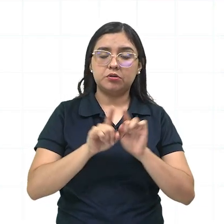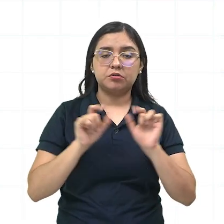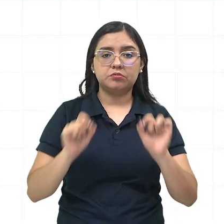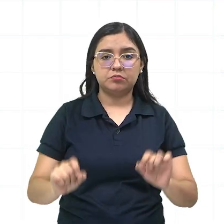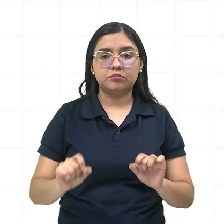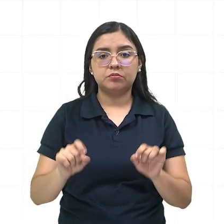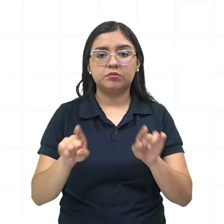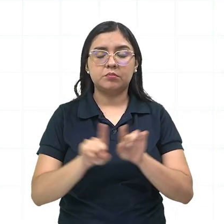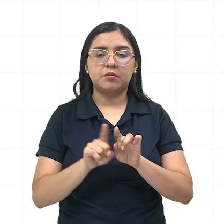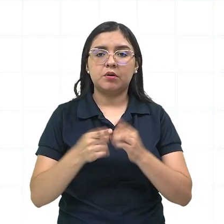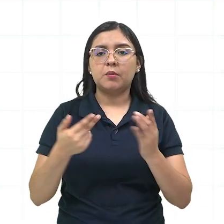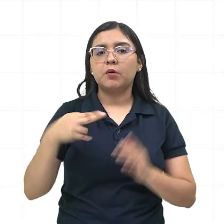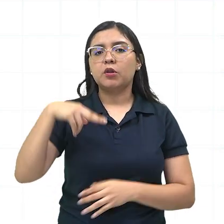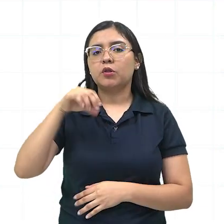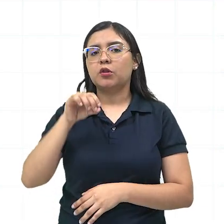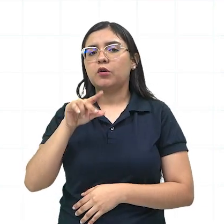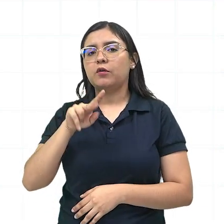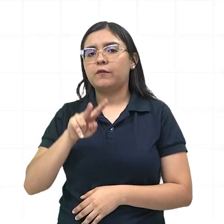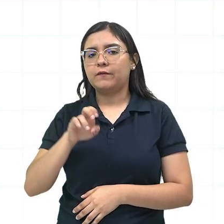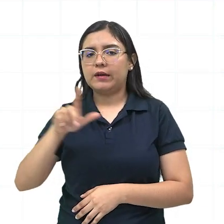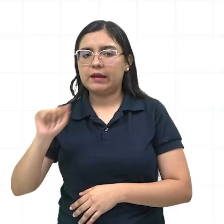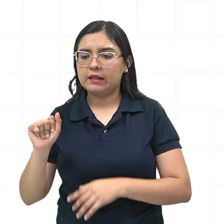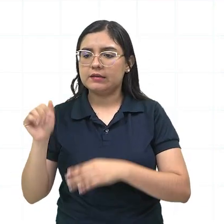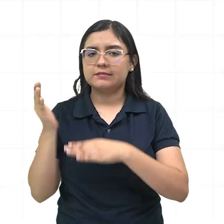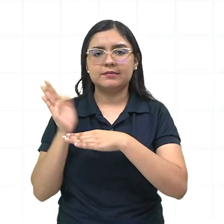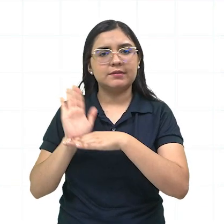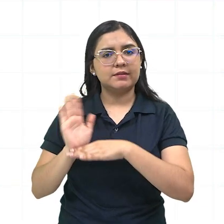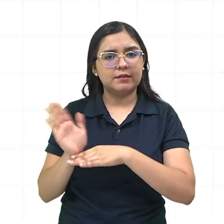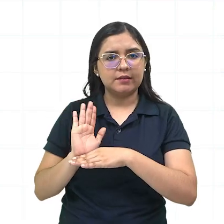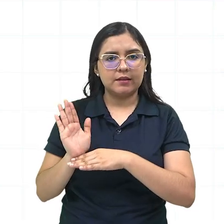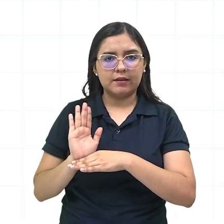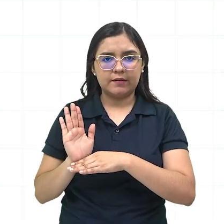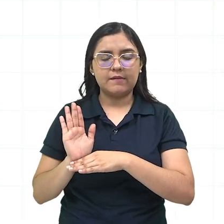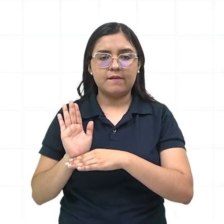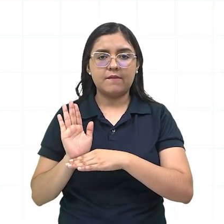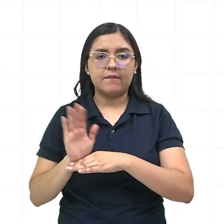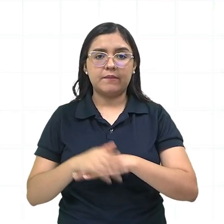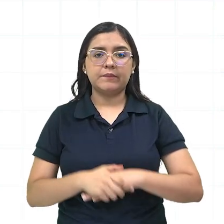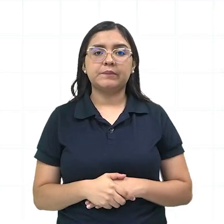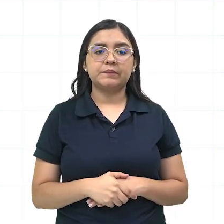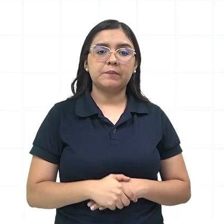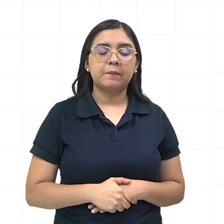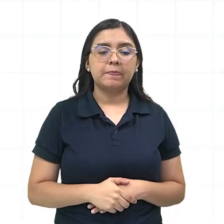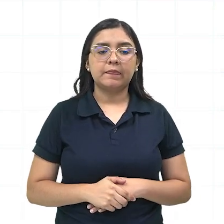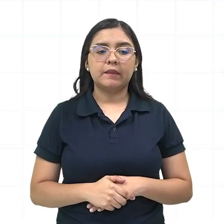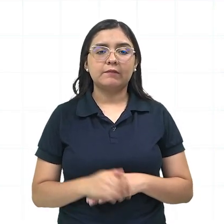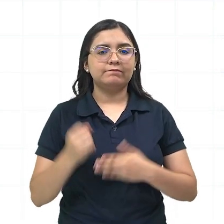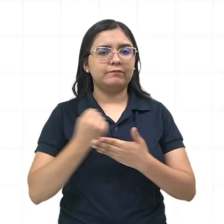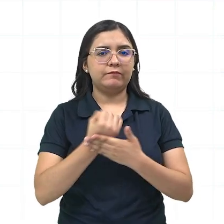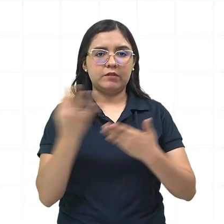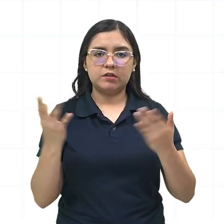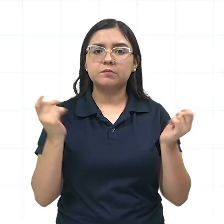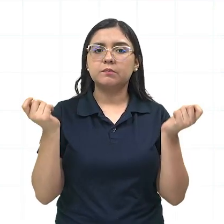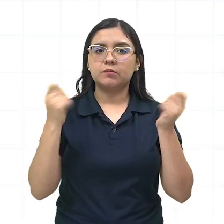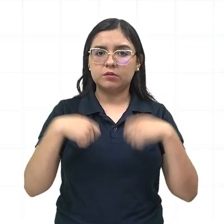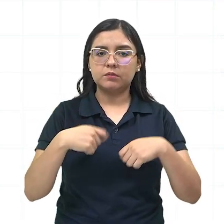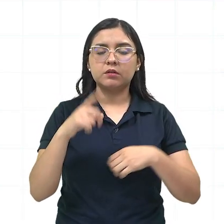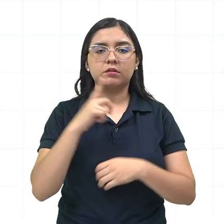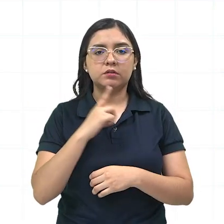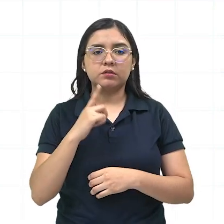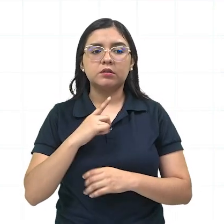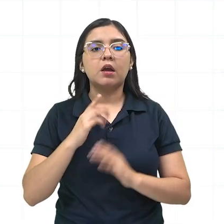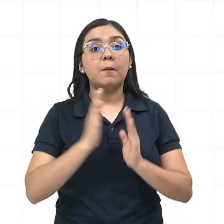né, como novelas, cinema, os filmes, séries, enfim, é